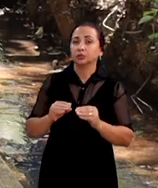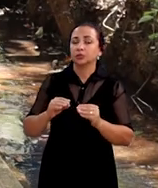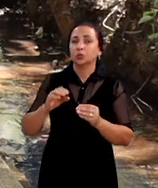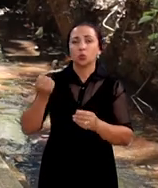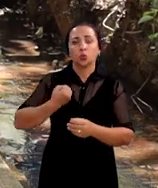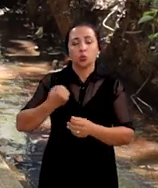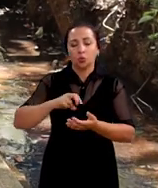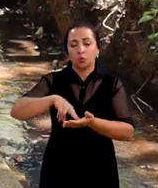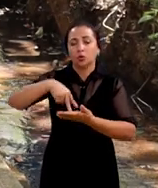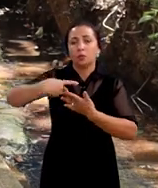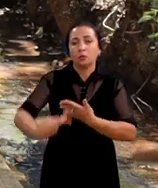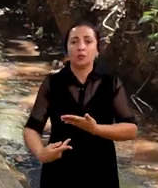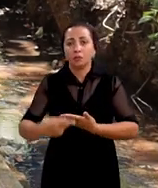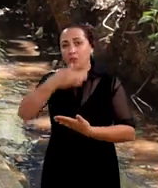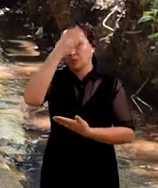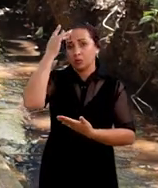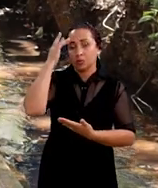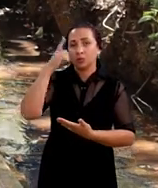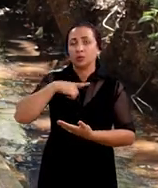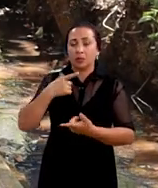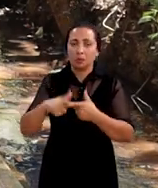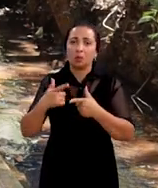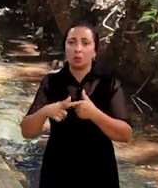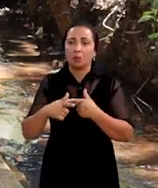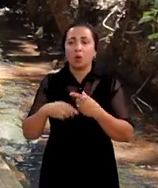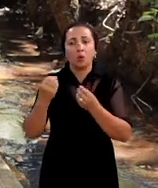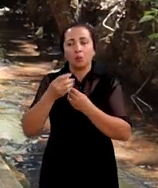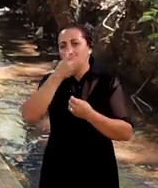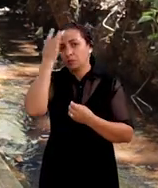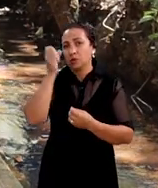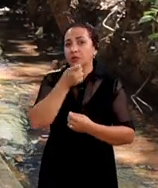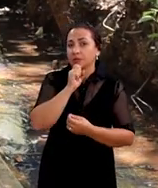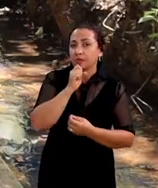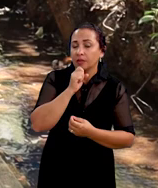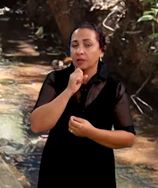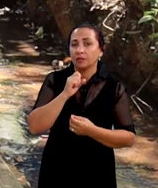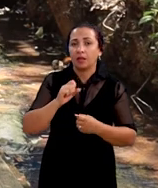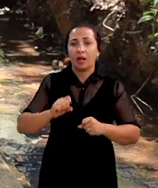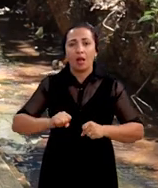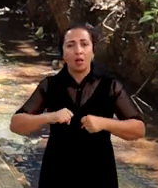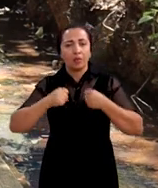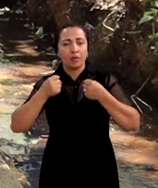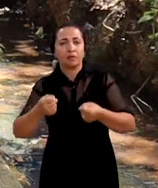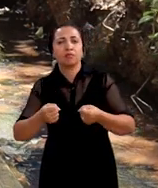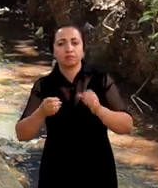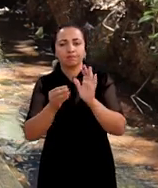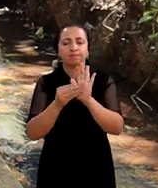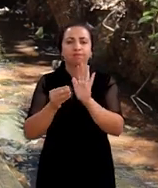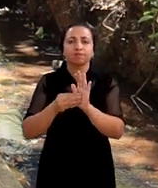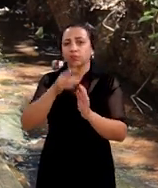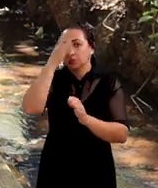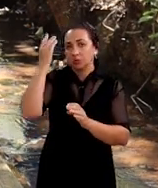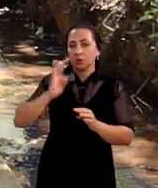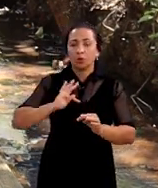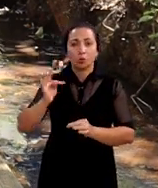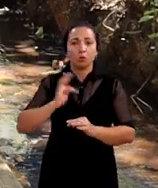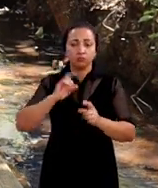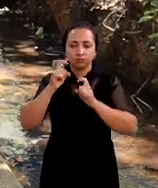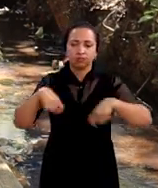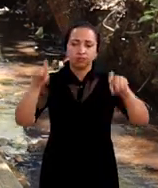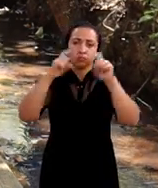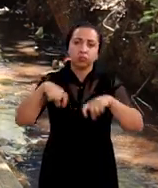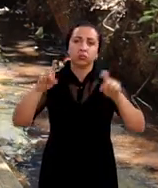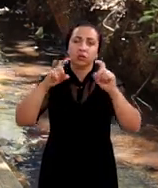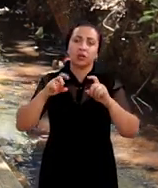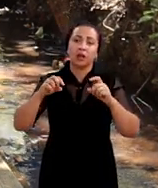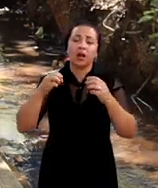Reduzir os impactos nas quedas de pacientes que possuem esse risco, como é o caso dos idosos, é um desafio proposto pelos pesquisadores da